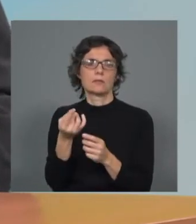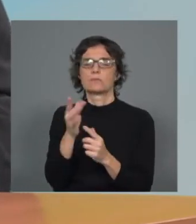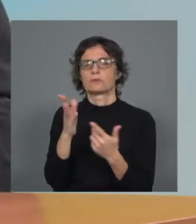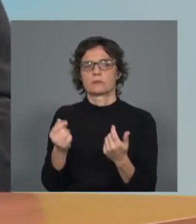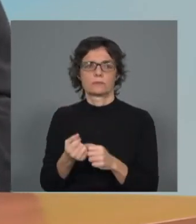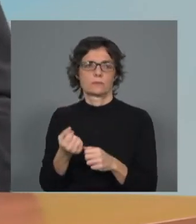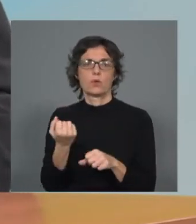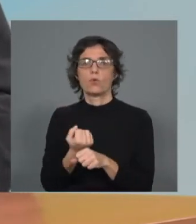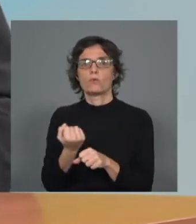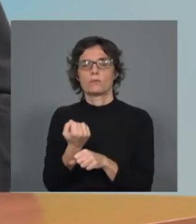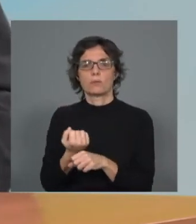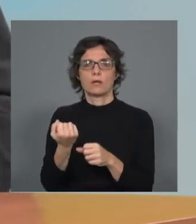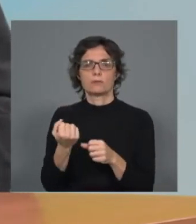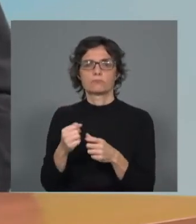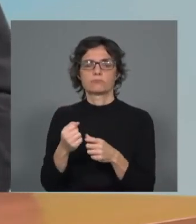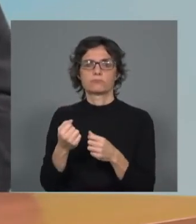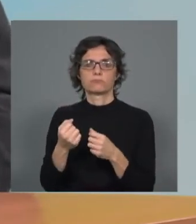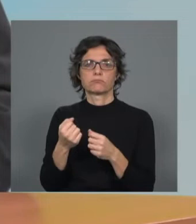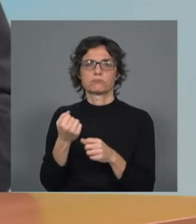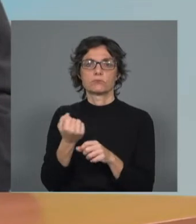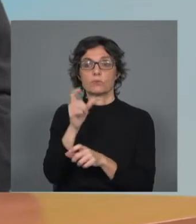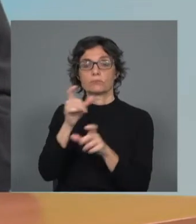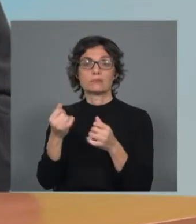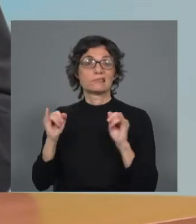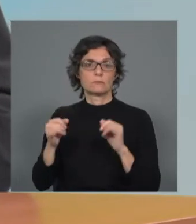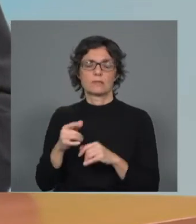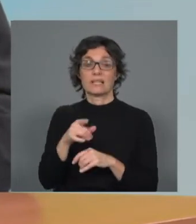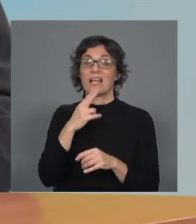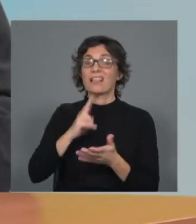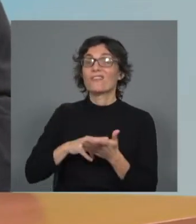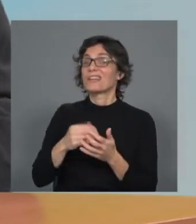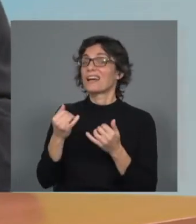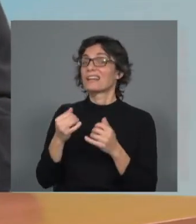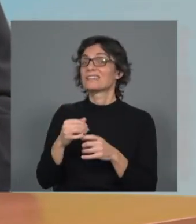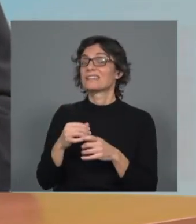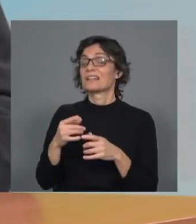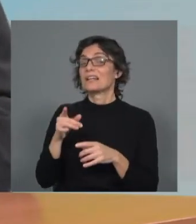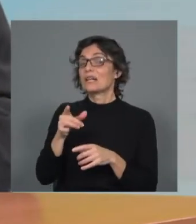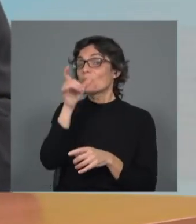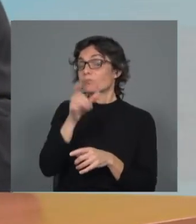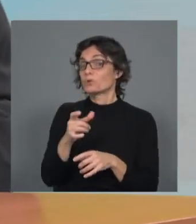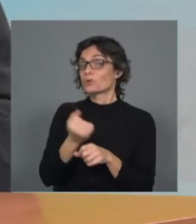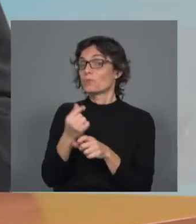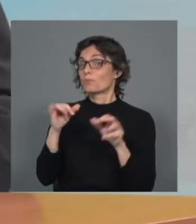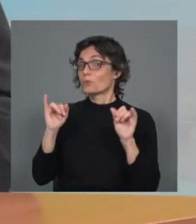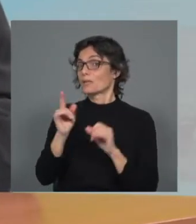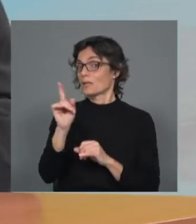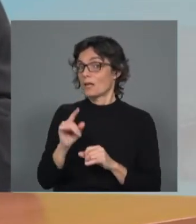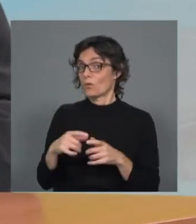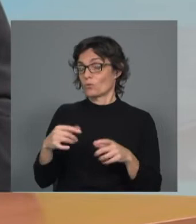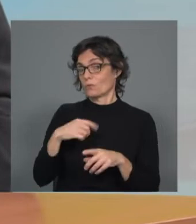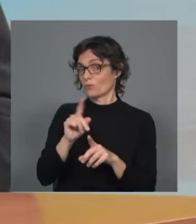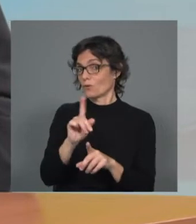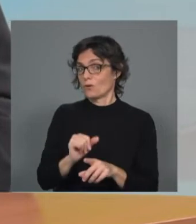trabalho independente, que muitas vezes não é verdadeiramente trabalho independente, portanto, e a precariedade também vem daí, ou o